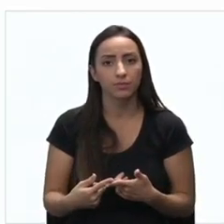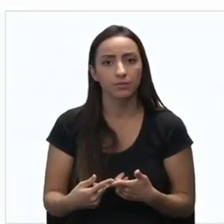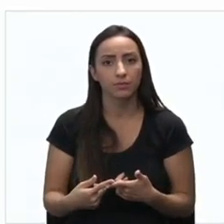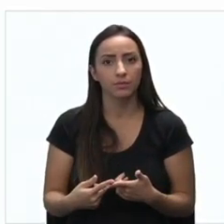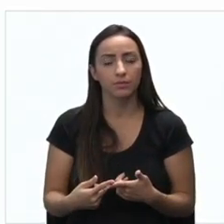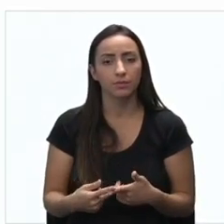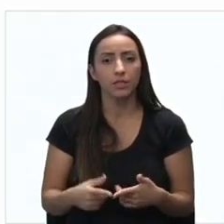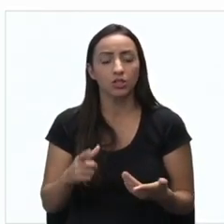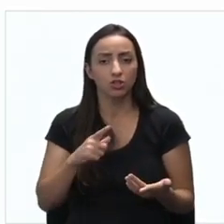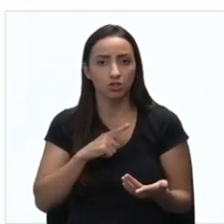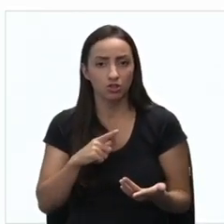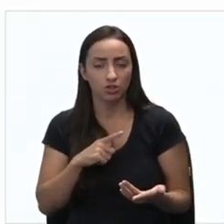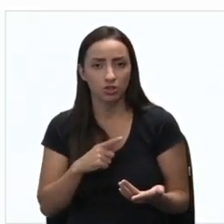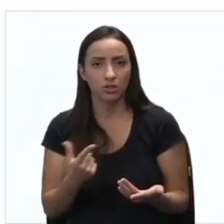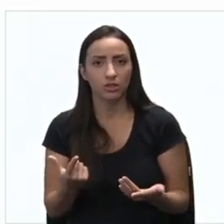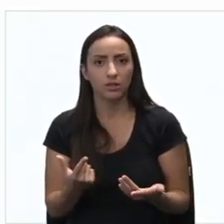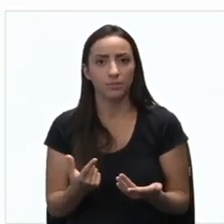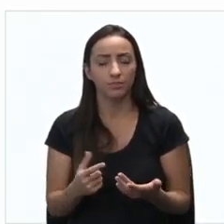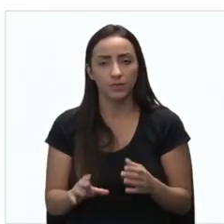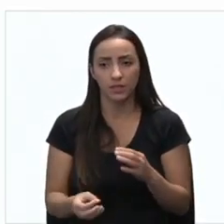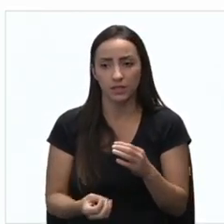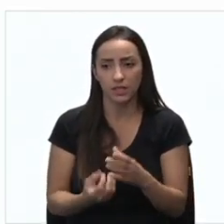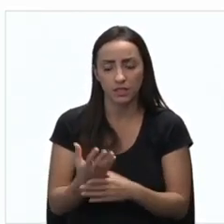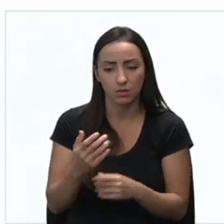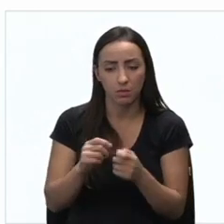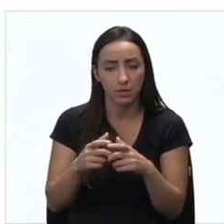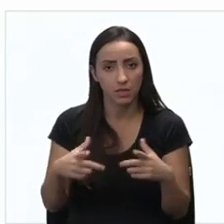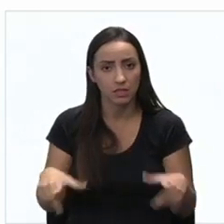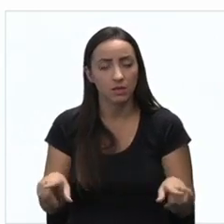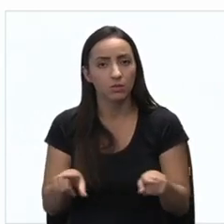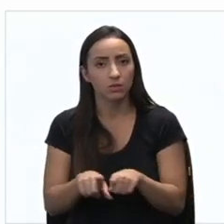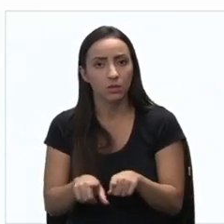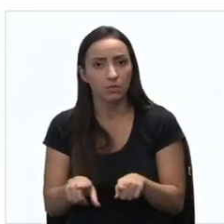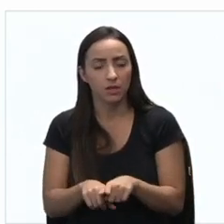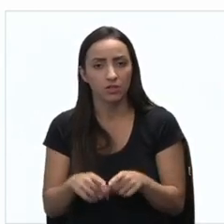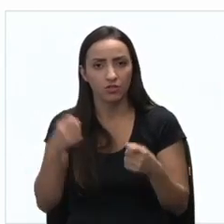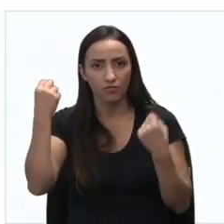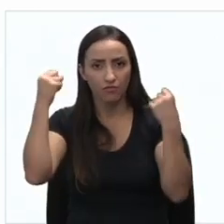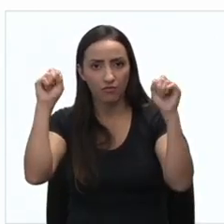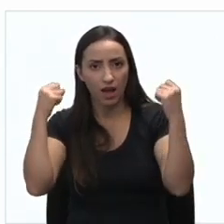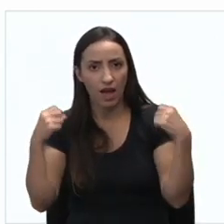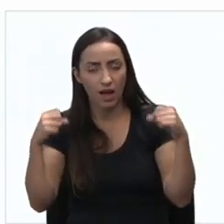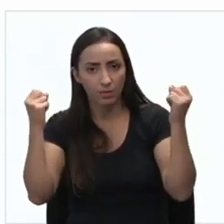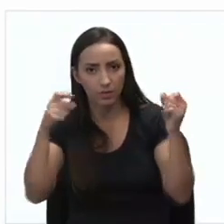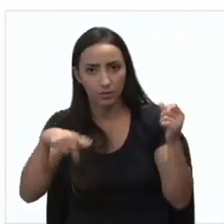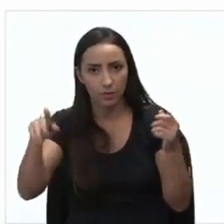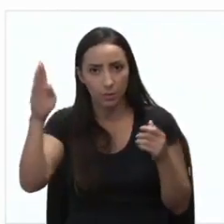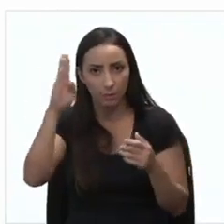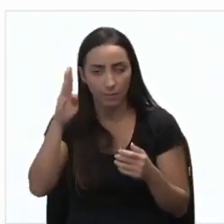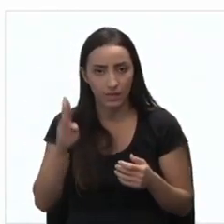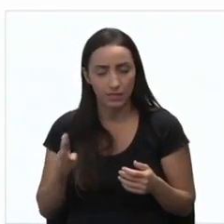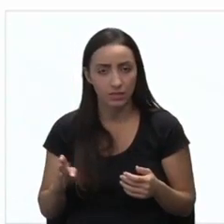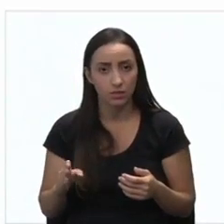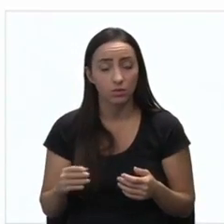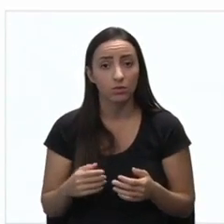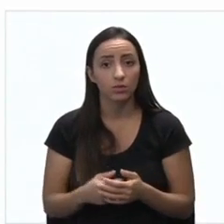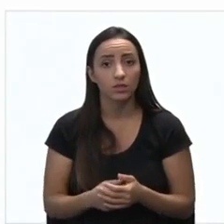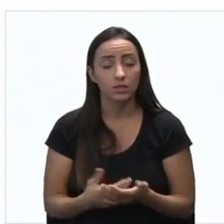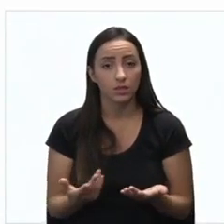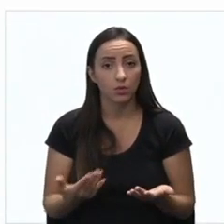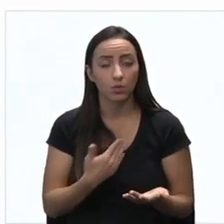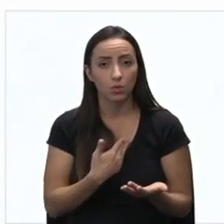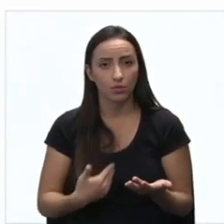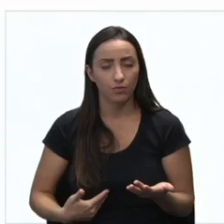da industrialização, da criação e ampliação de fábricas no país, né, o Estado tomou